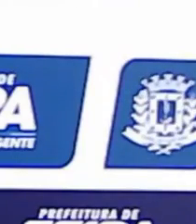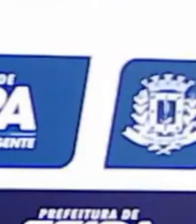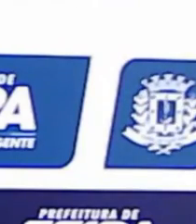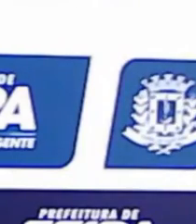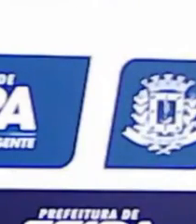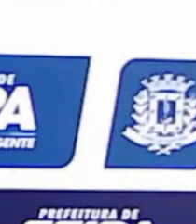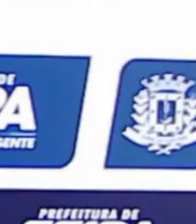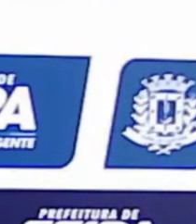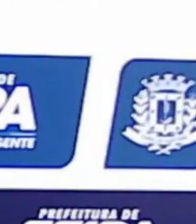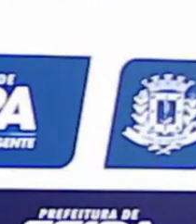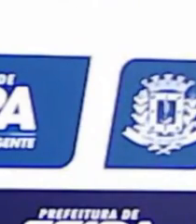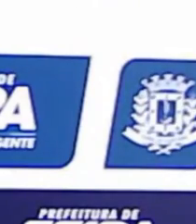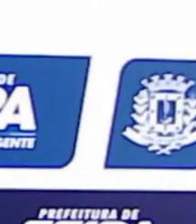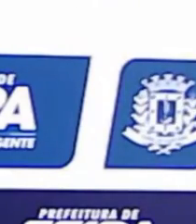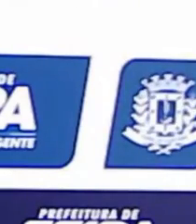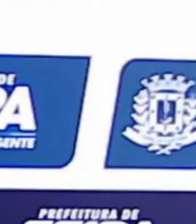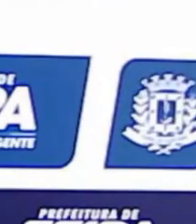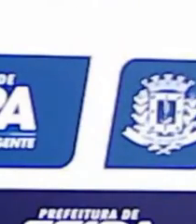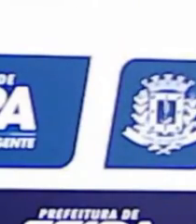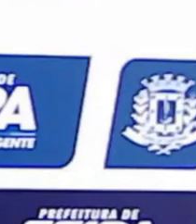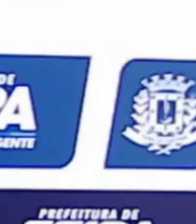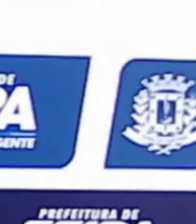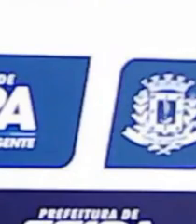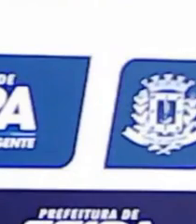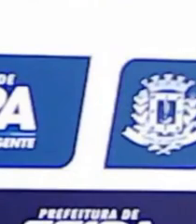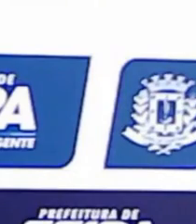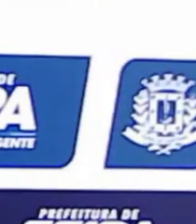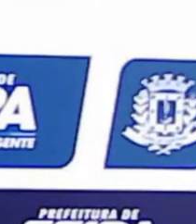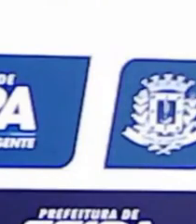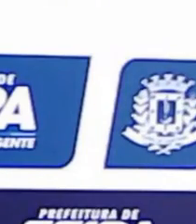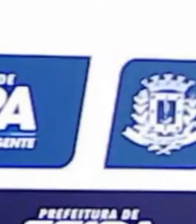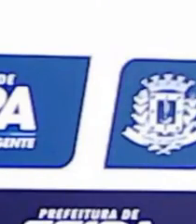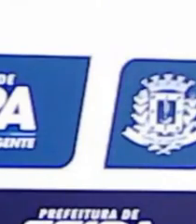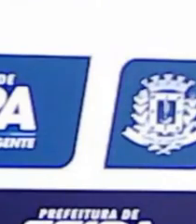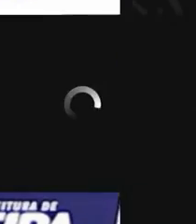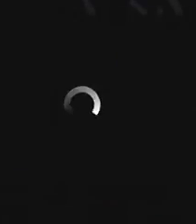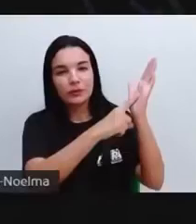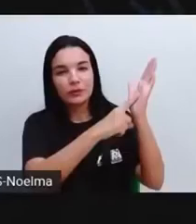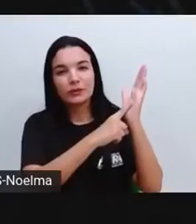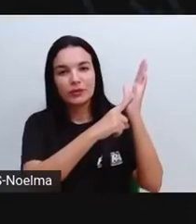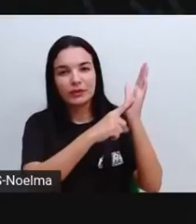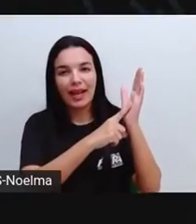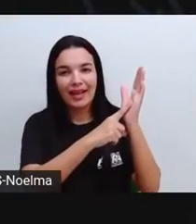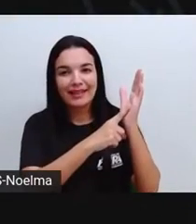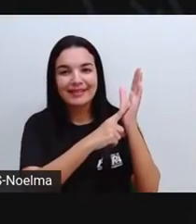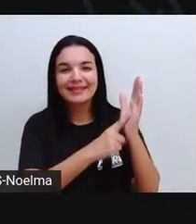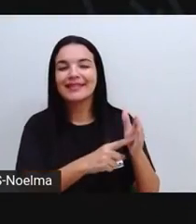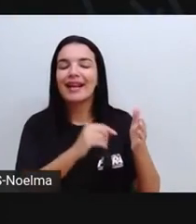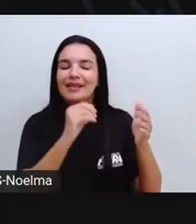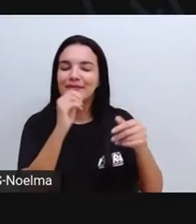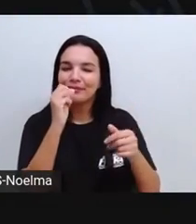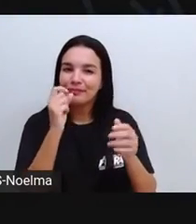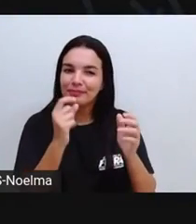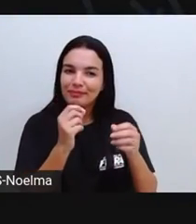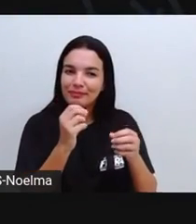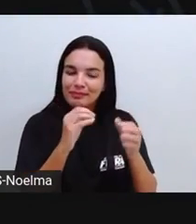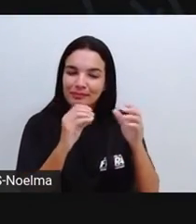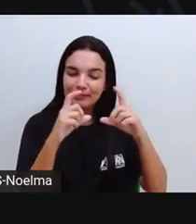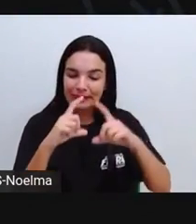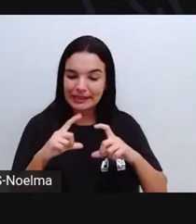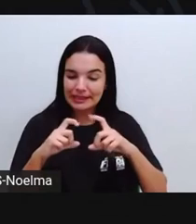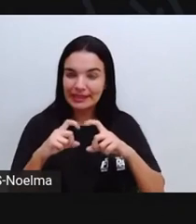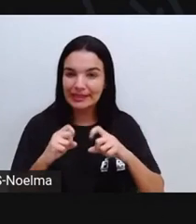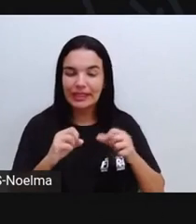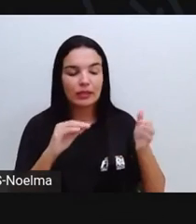vocês Quando vocês Fizerem a de vocês Postem aí Nas redes sociais E marque A Seduc De Feira de Santana